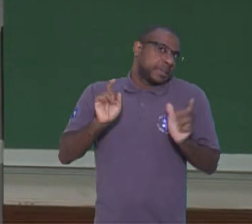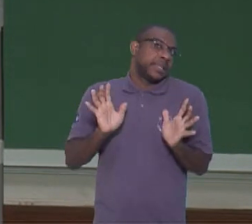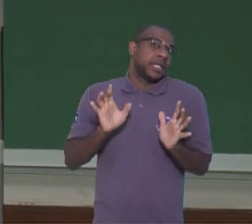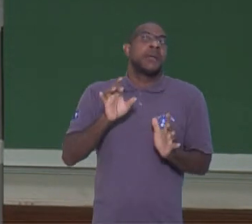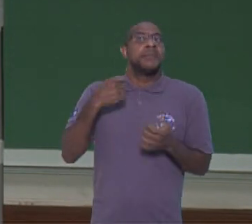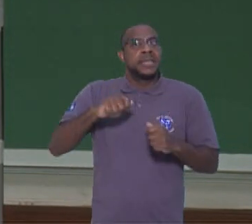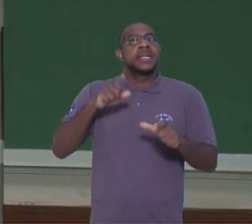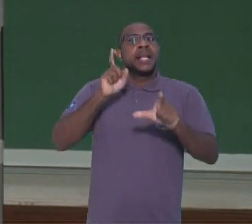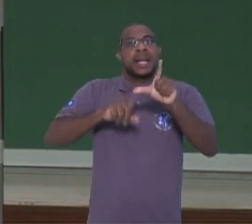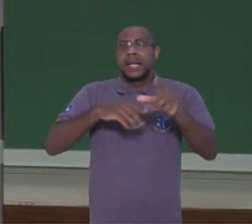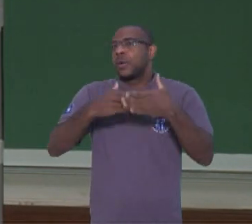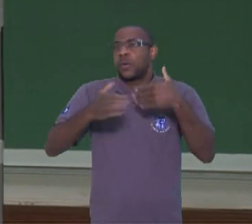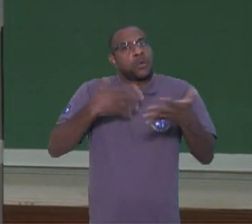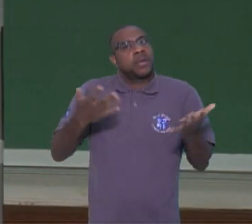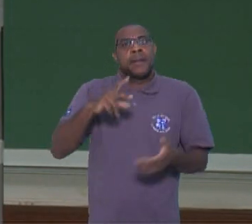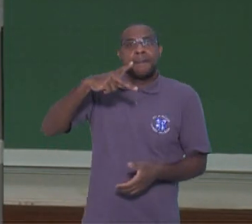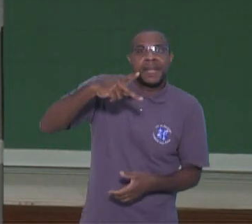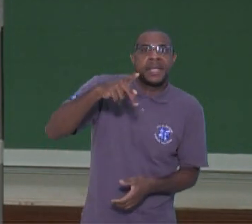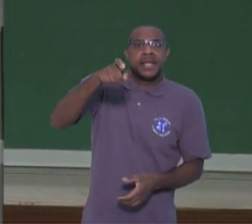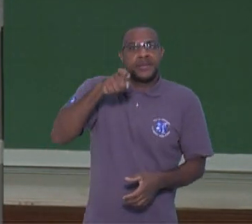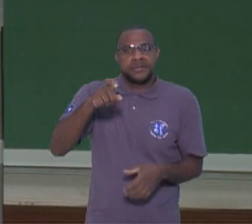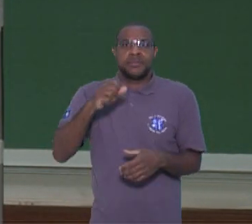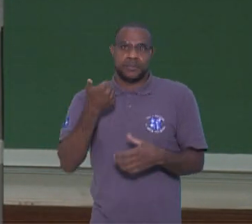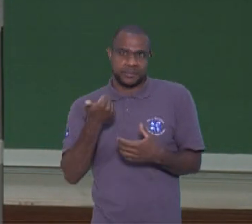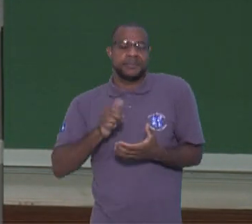hein? Parabéns para você. Vamos lá?